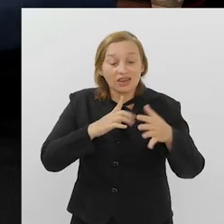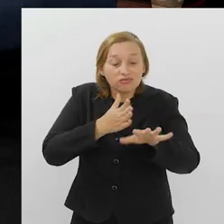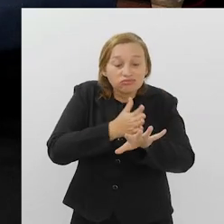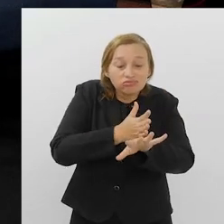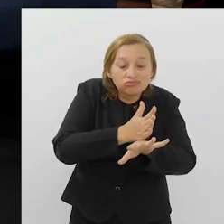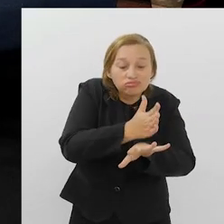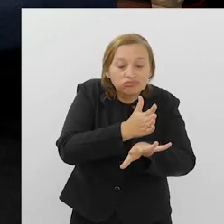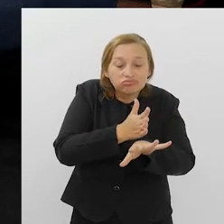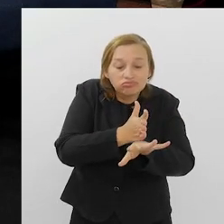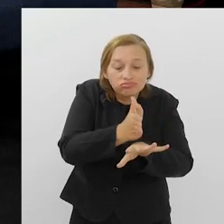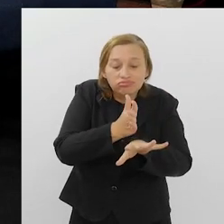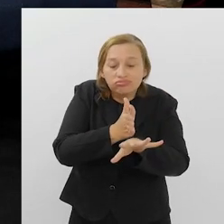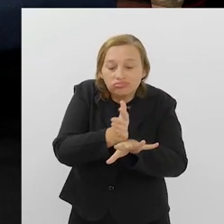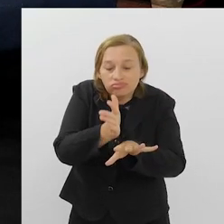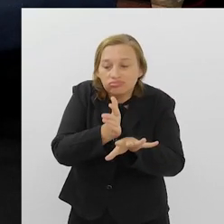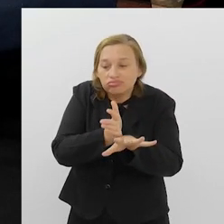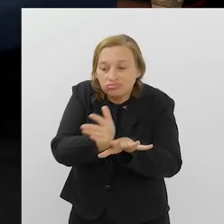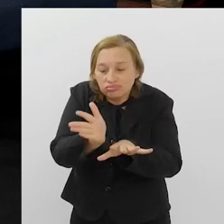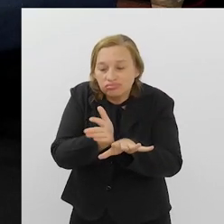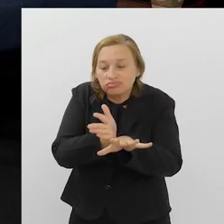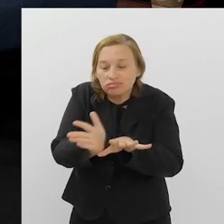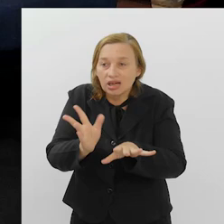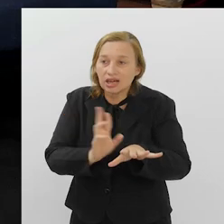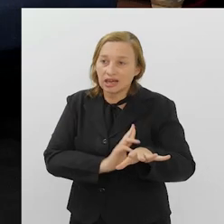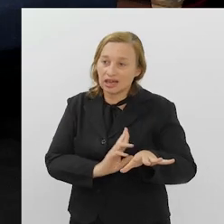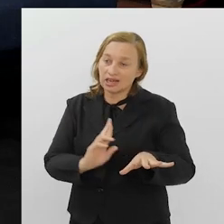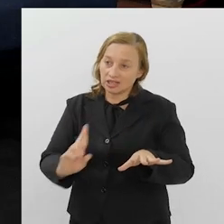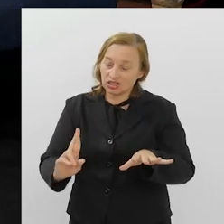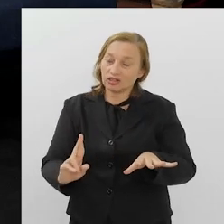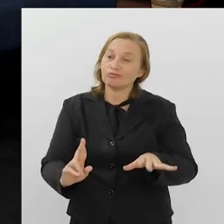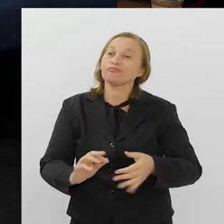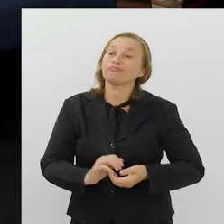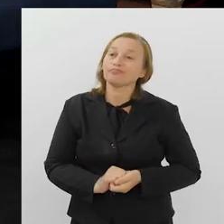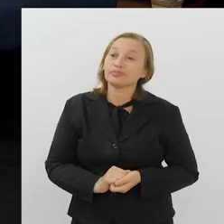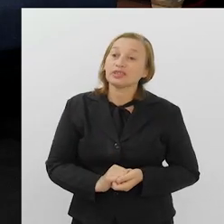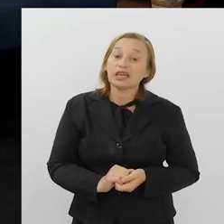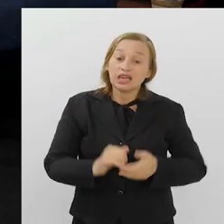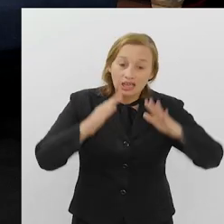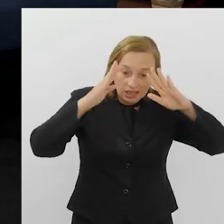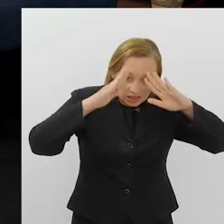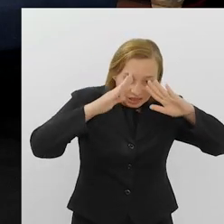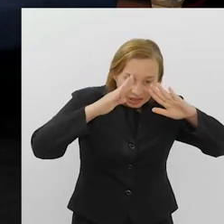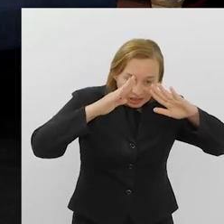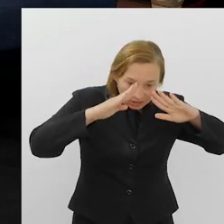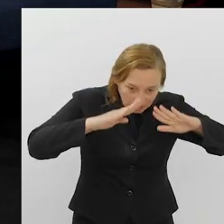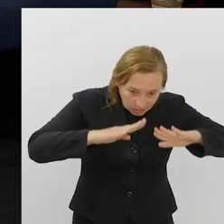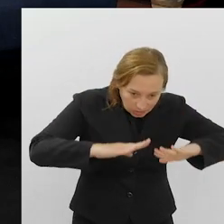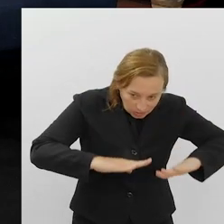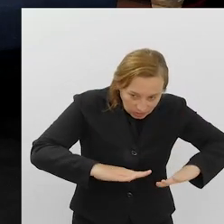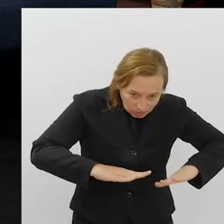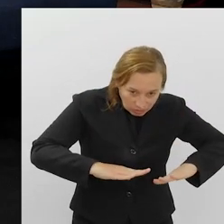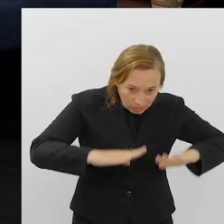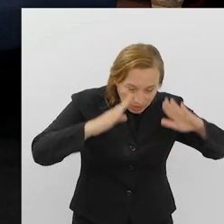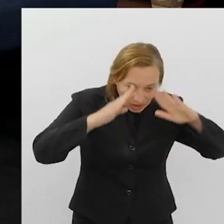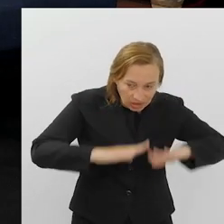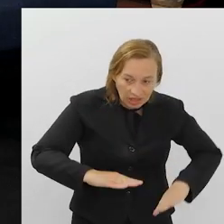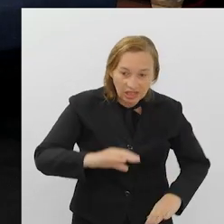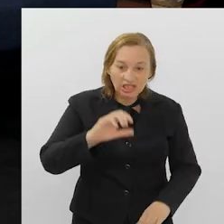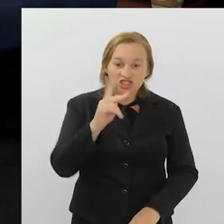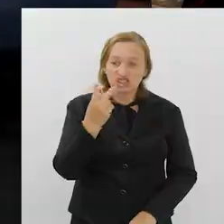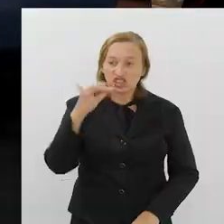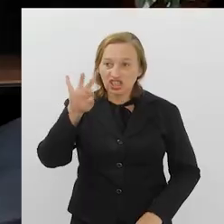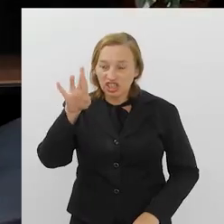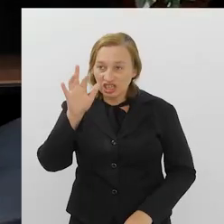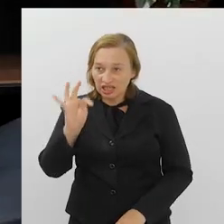teve a sua o seu seguimo a sua ramificação como por exemplo a região a religião muçulmana porque